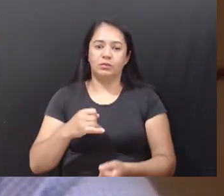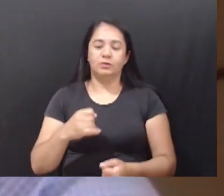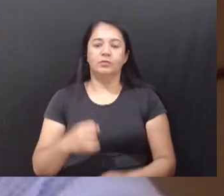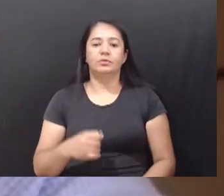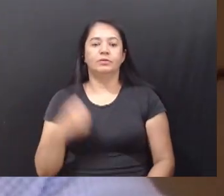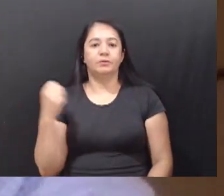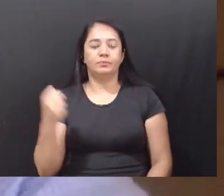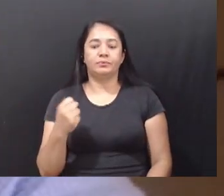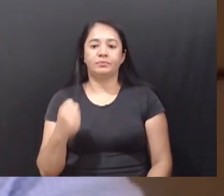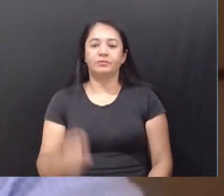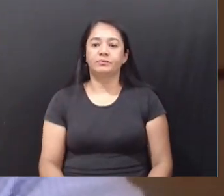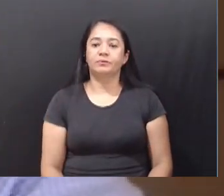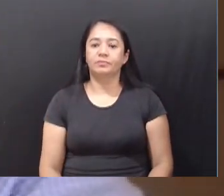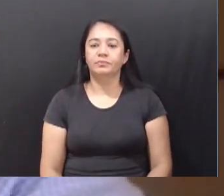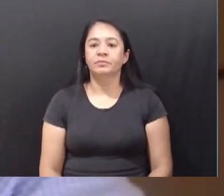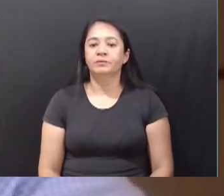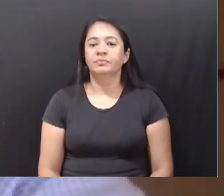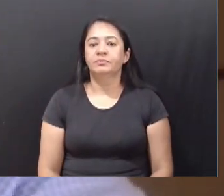muito grave.